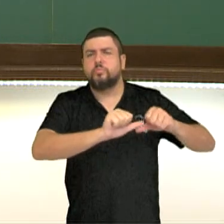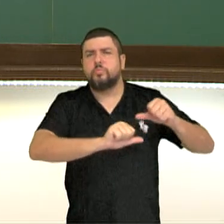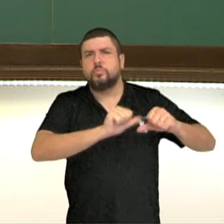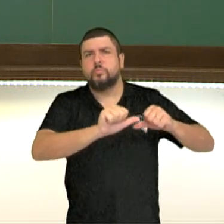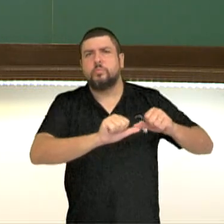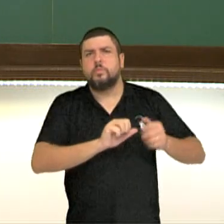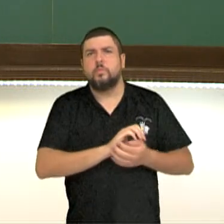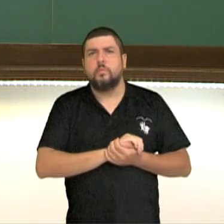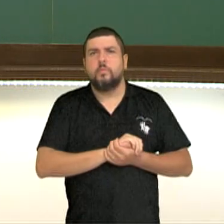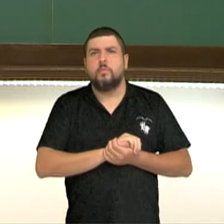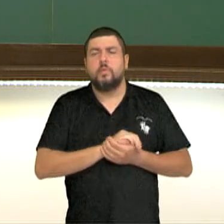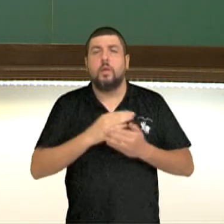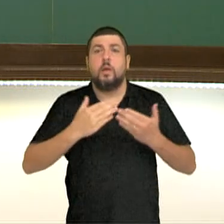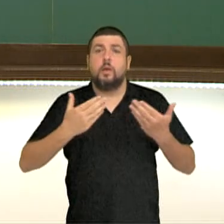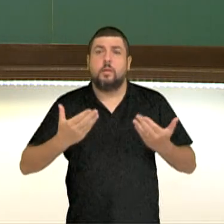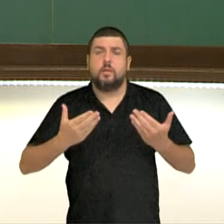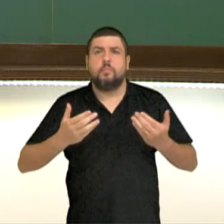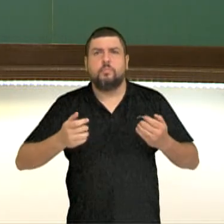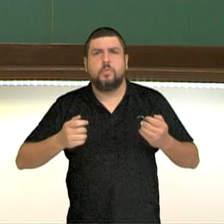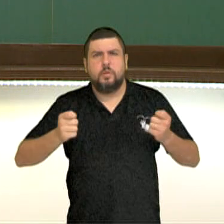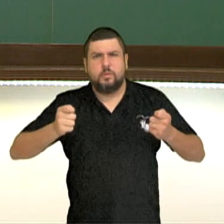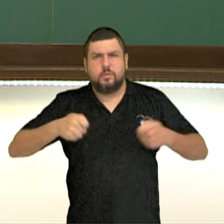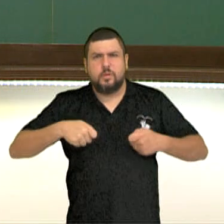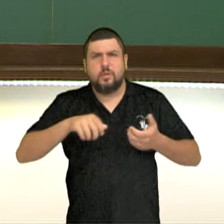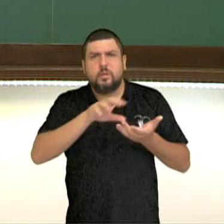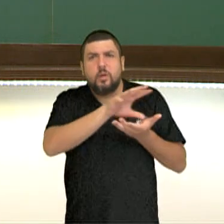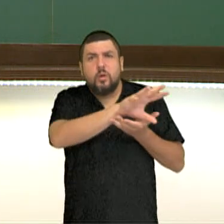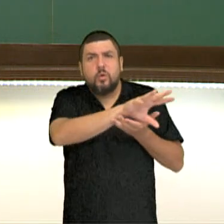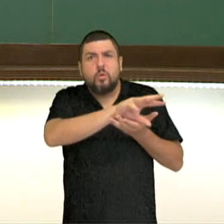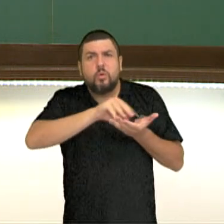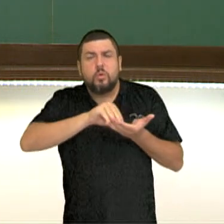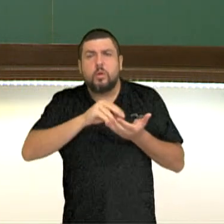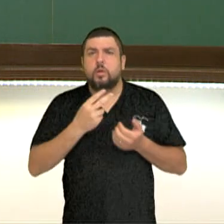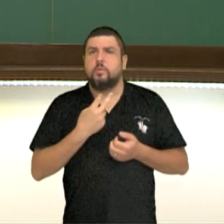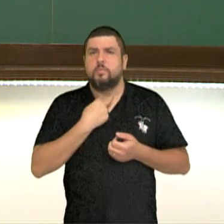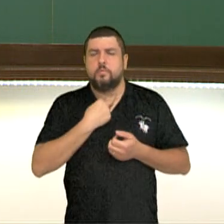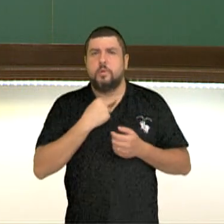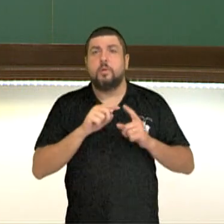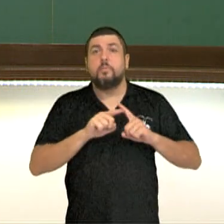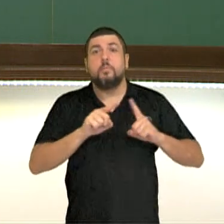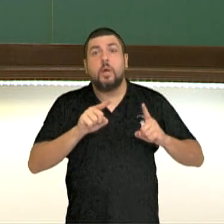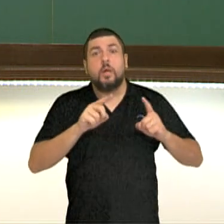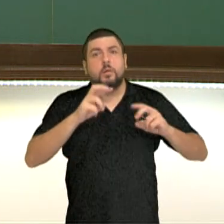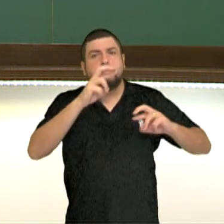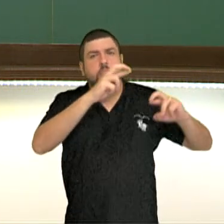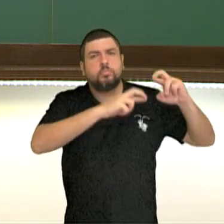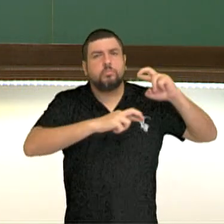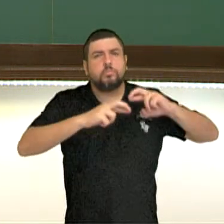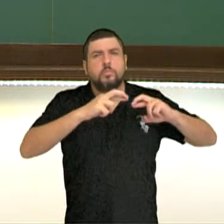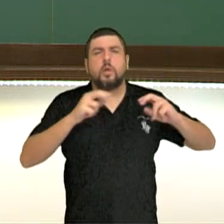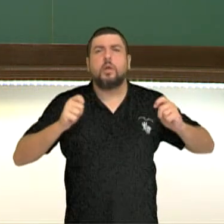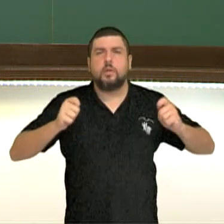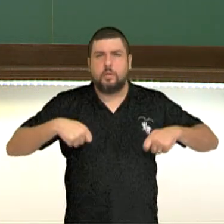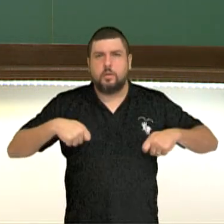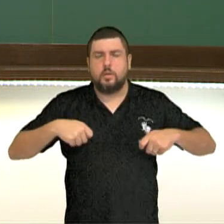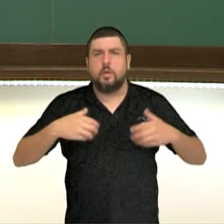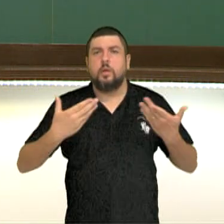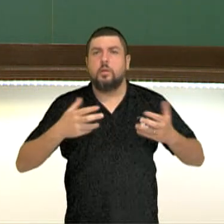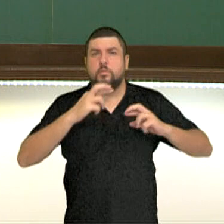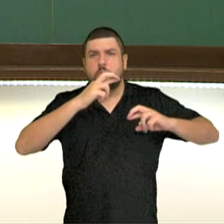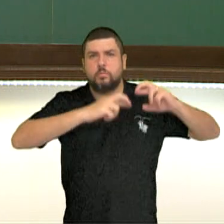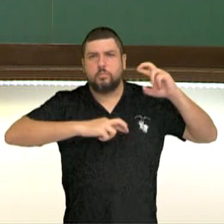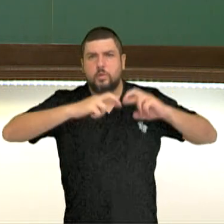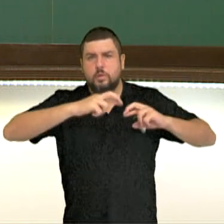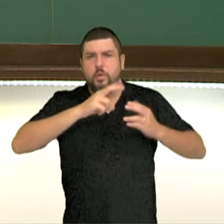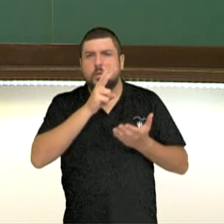não tem como reproduzir, né, os eventos, mas tem como analisá-los, né? E as análises são